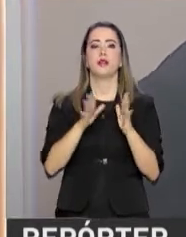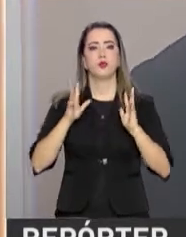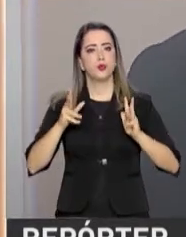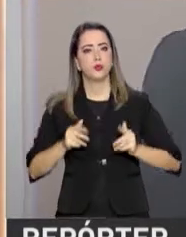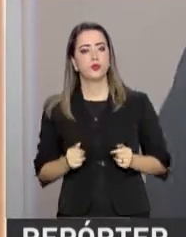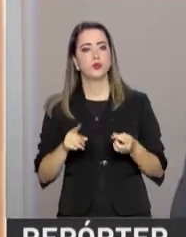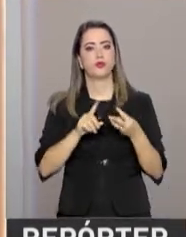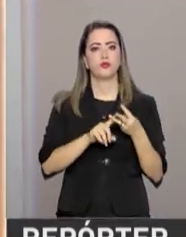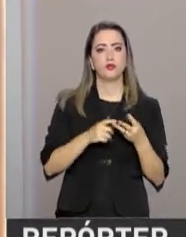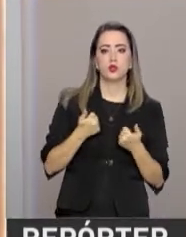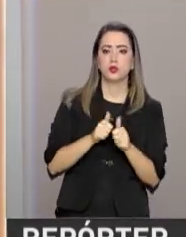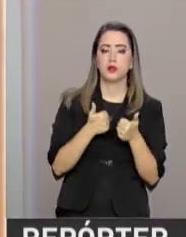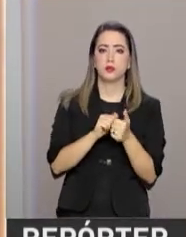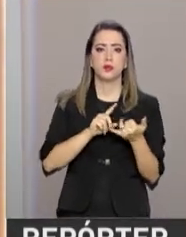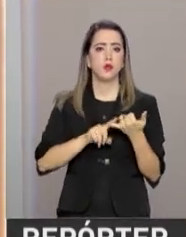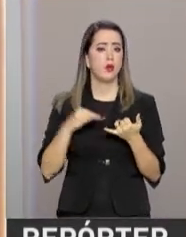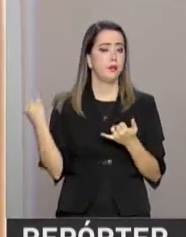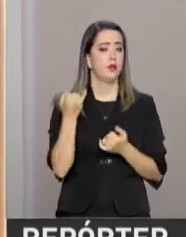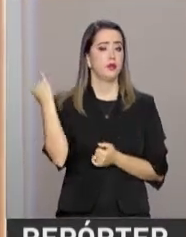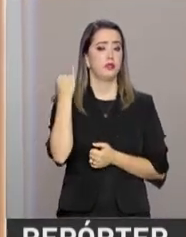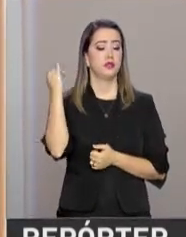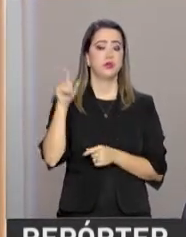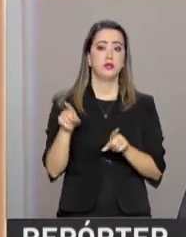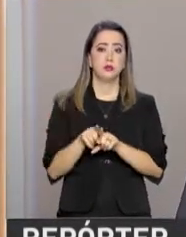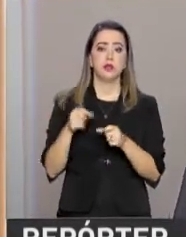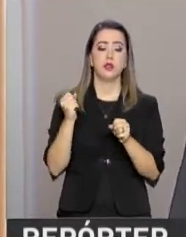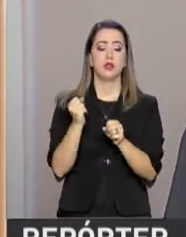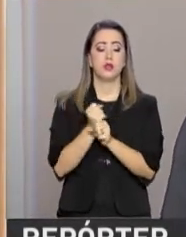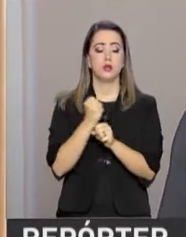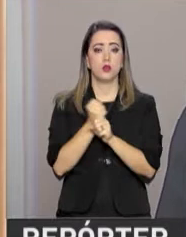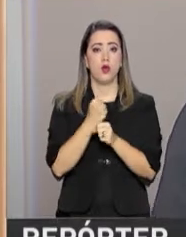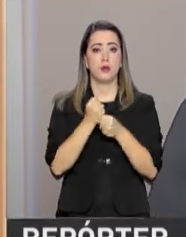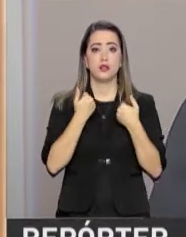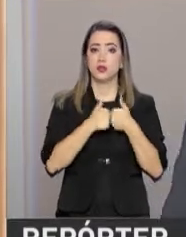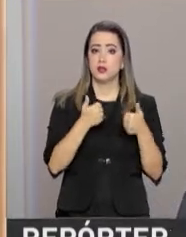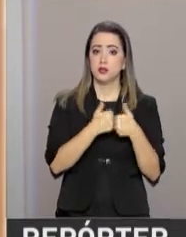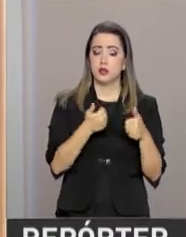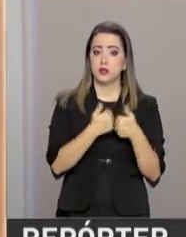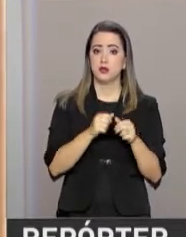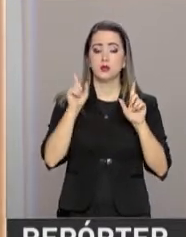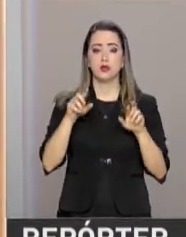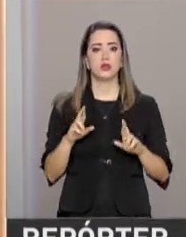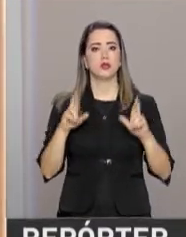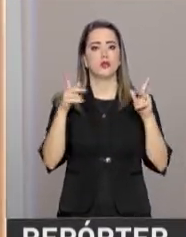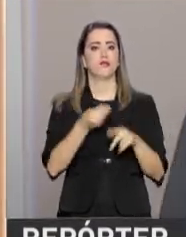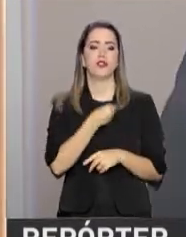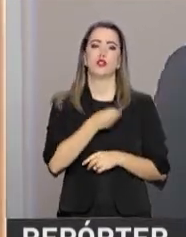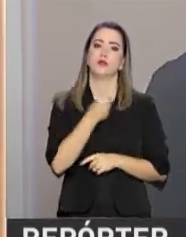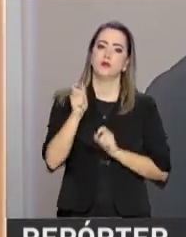obras de mobilidade e fundamentalmente as obras de mobilidade urbana que fazem a diferença na vida das